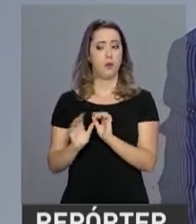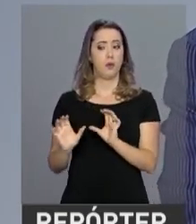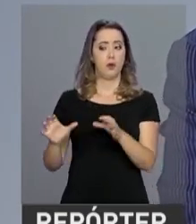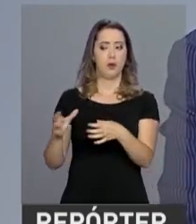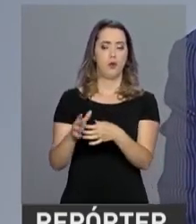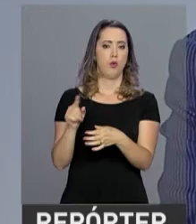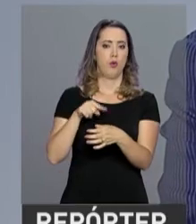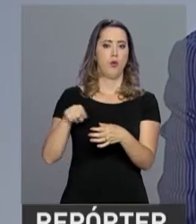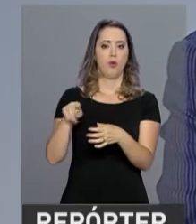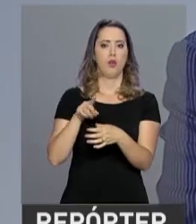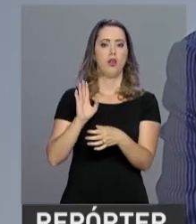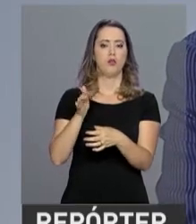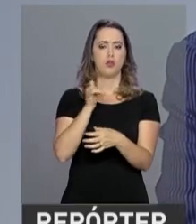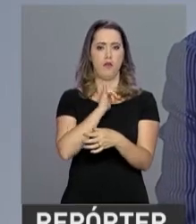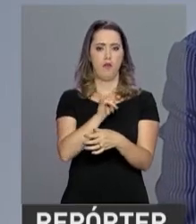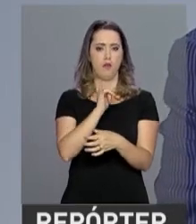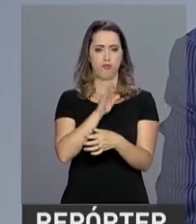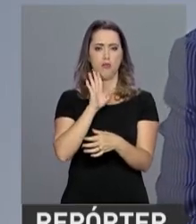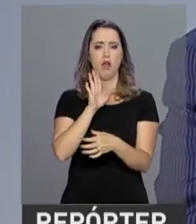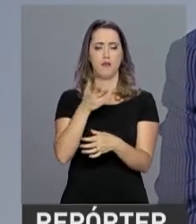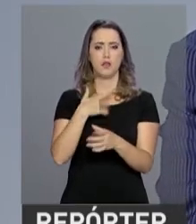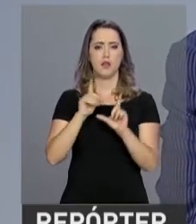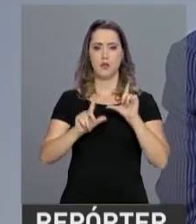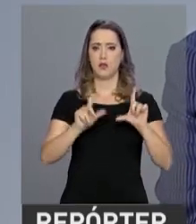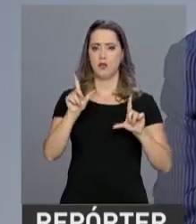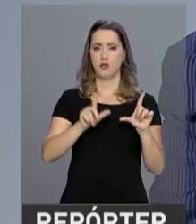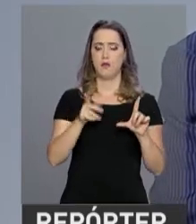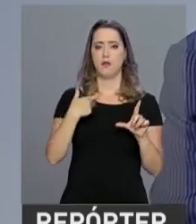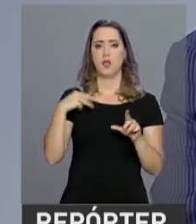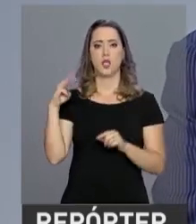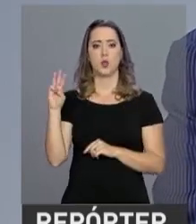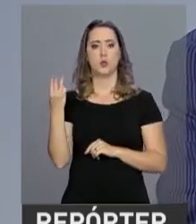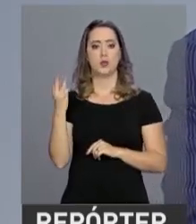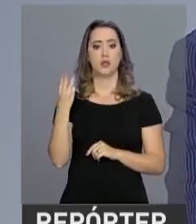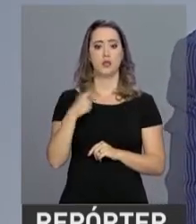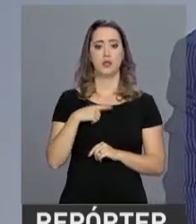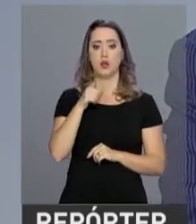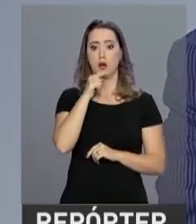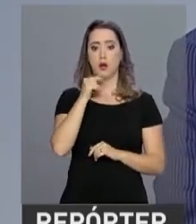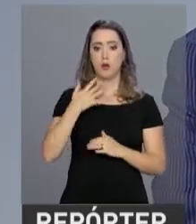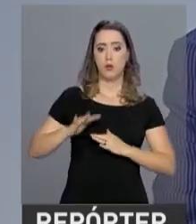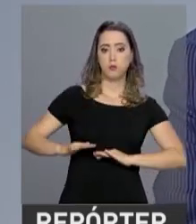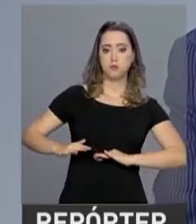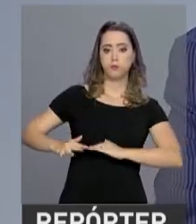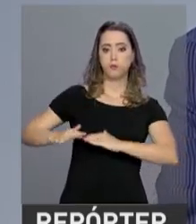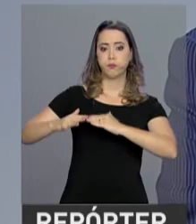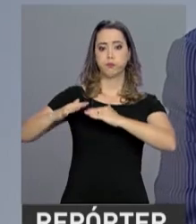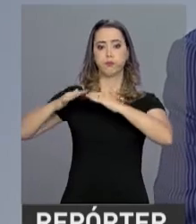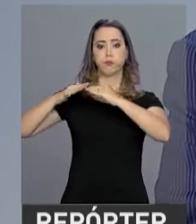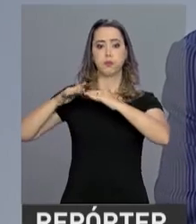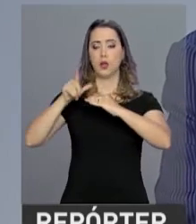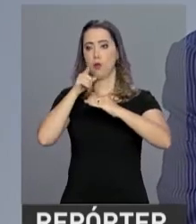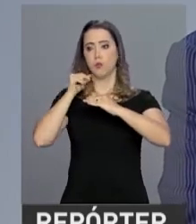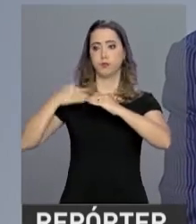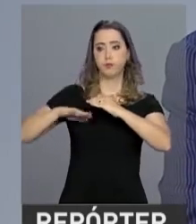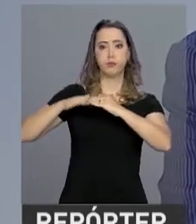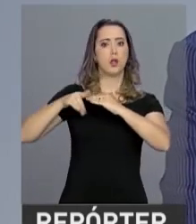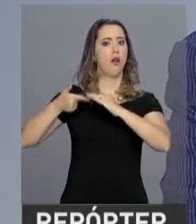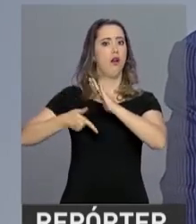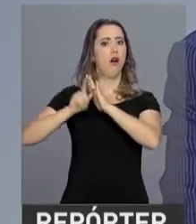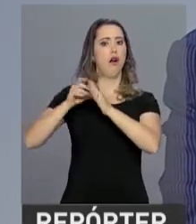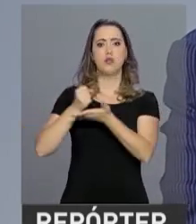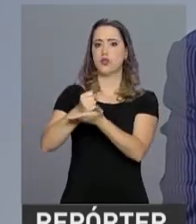veiculados pela imprensa no estado do maranhão obras que estavam recebendo enchentes antes mesmo de ser entregues e nós também demos